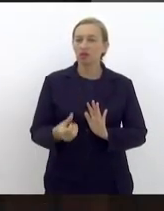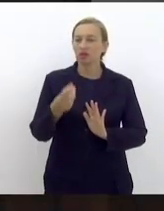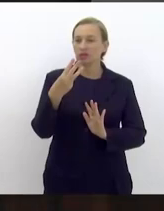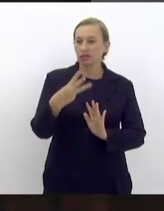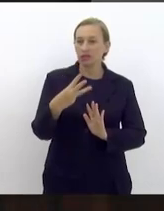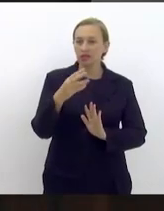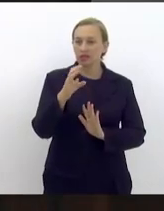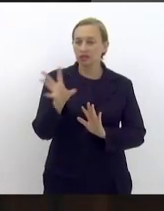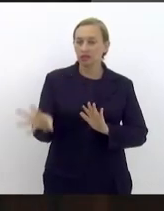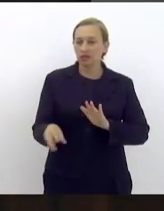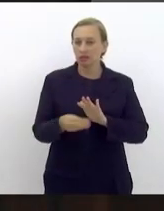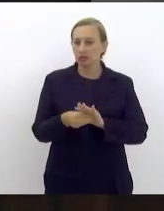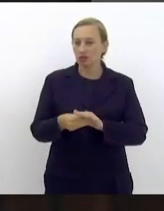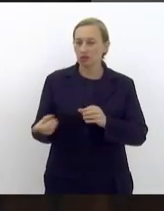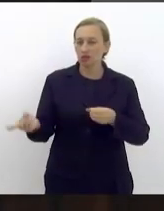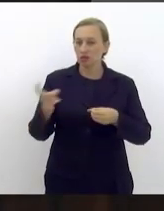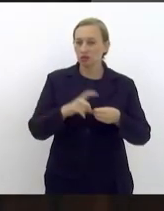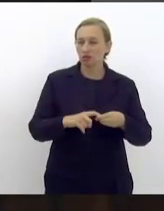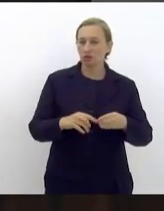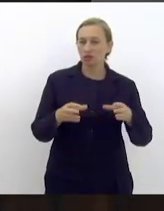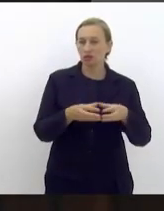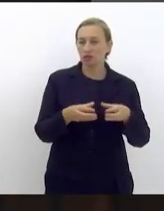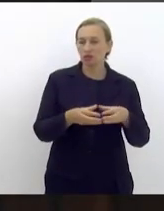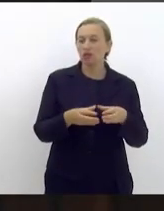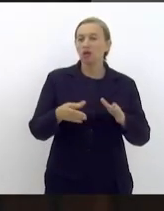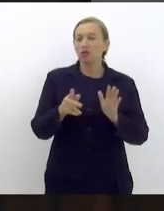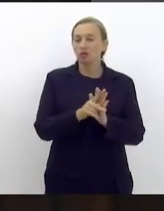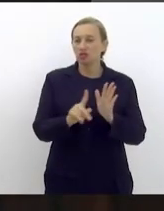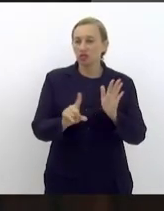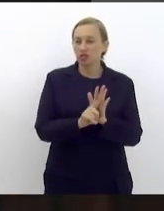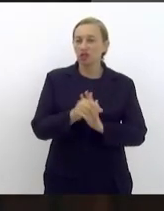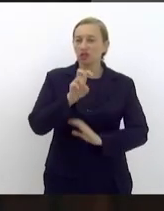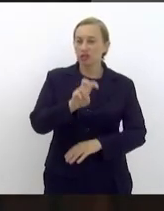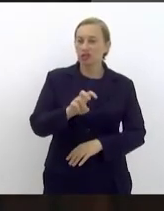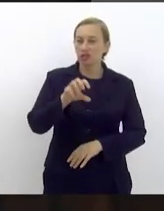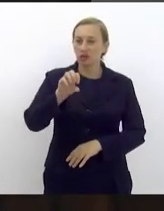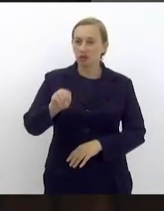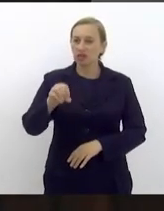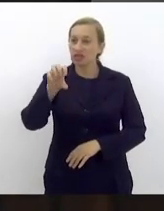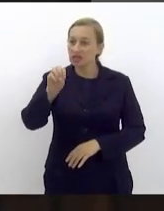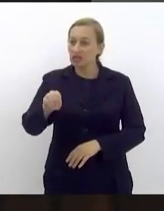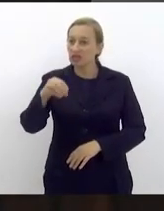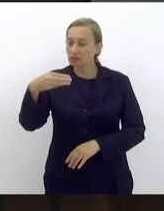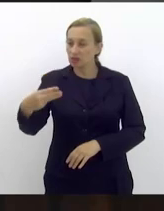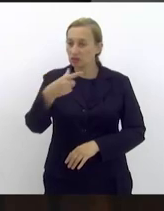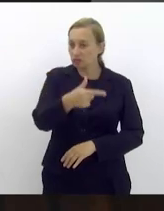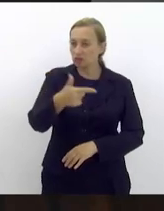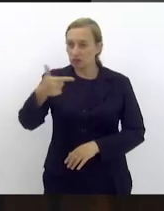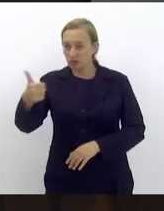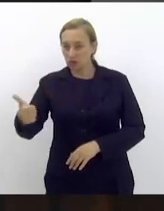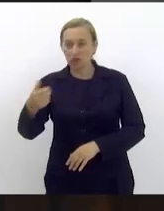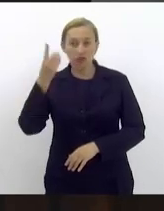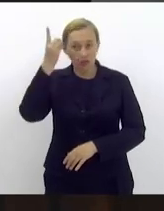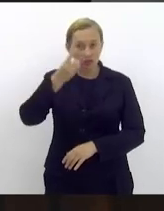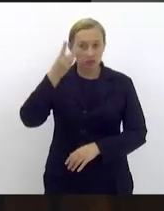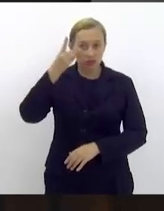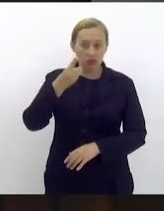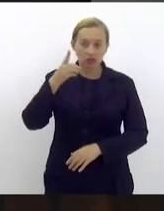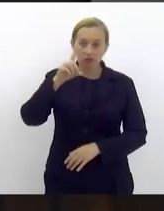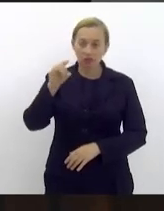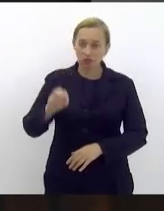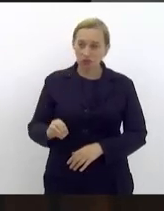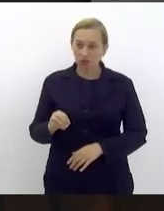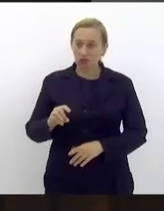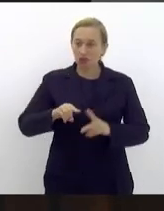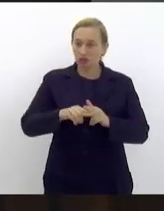3 emendas e retorna às comissões. Projeto de lei número 5003, de 21, de autoria do deputado Dionísio Lins, que